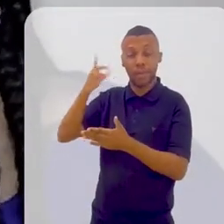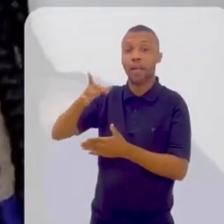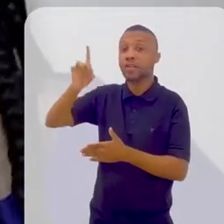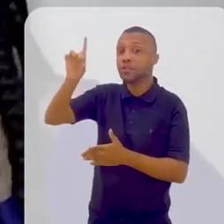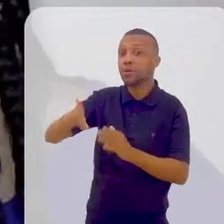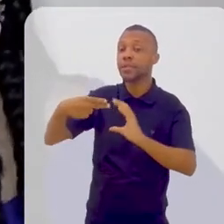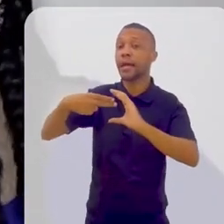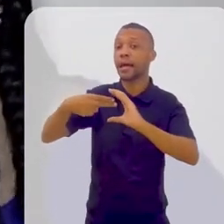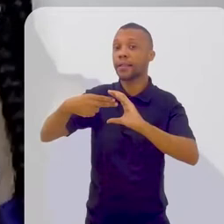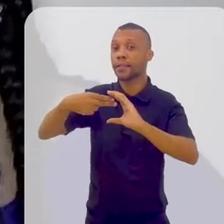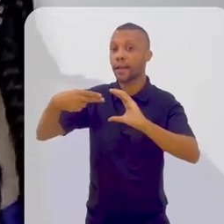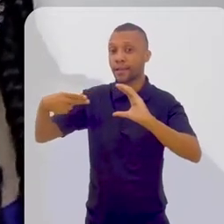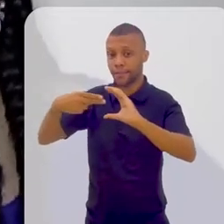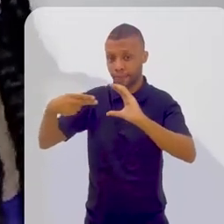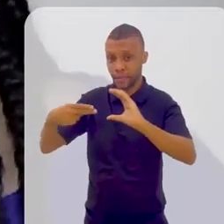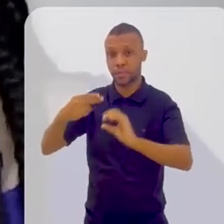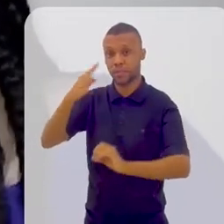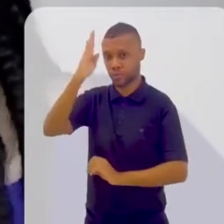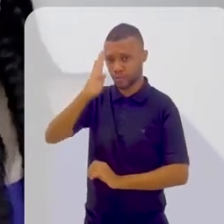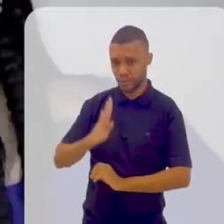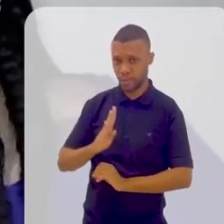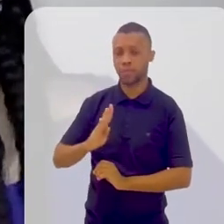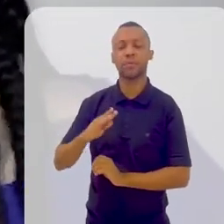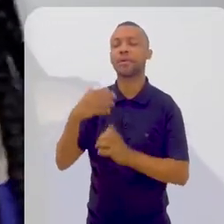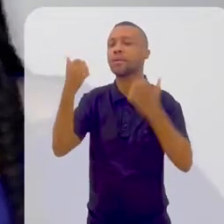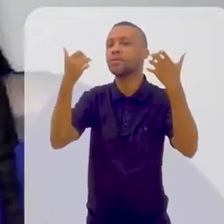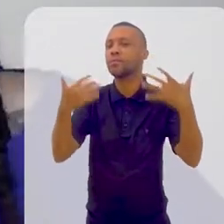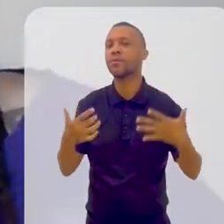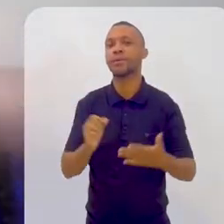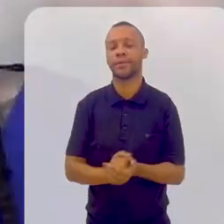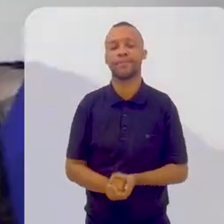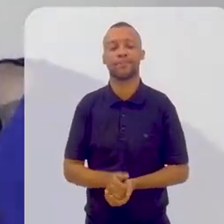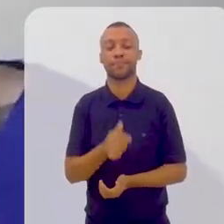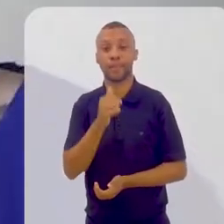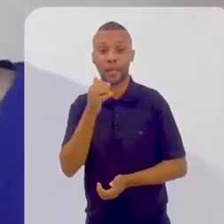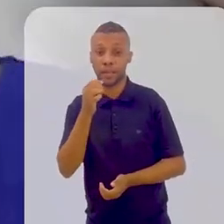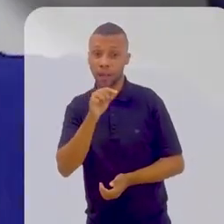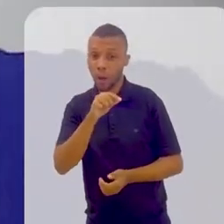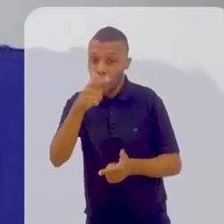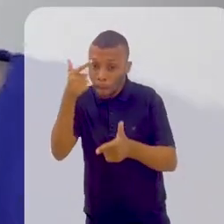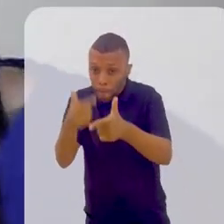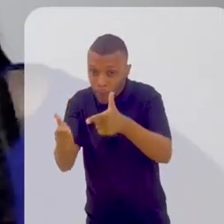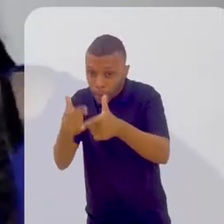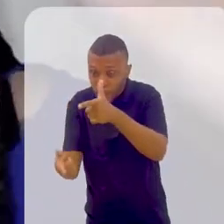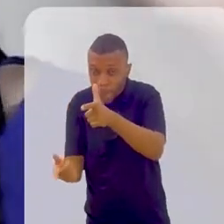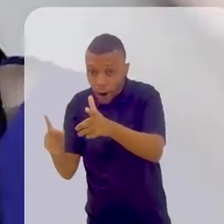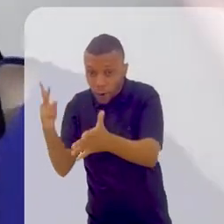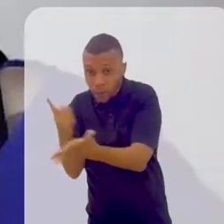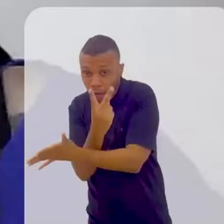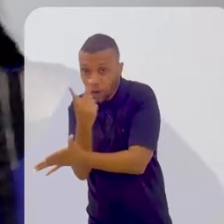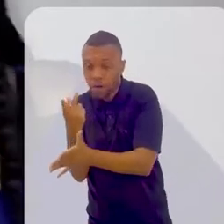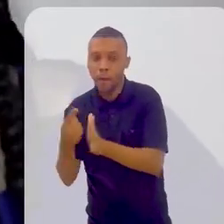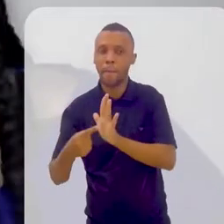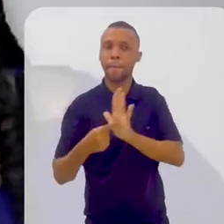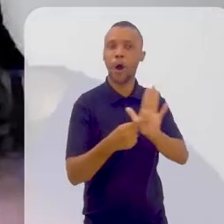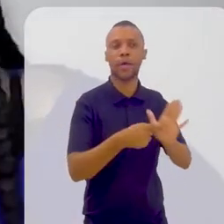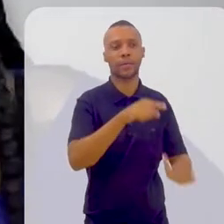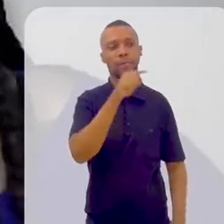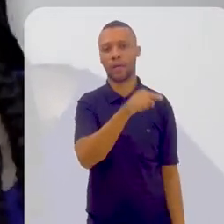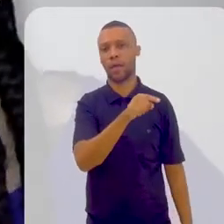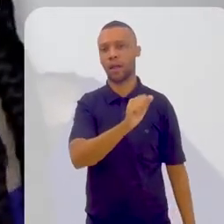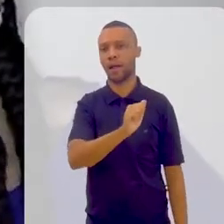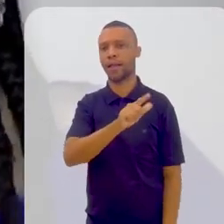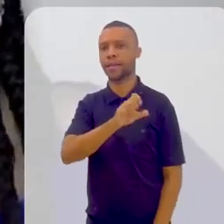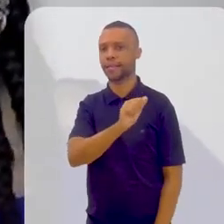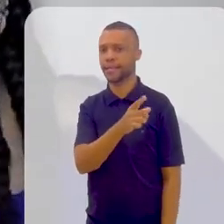é diretor da Netflix Brasil. Que ele falava assim, deu um problema, leva para a Alessandra, que a Alessandra executa e vai resolver. Eu sempre fui